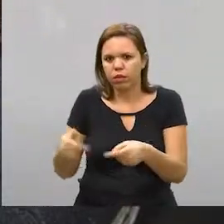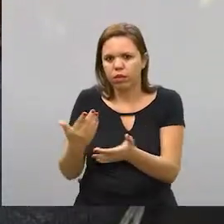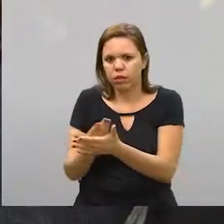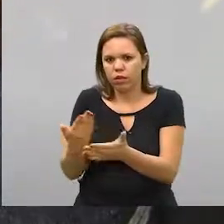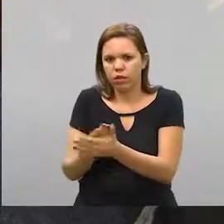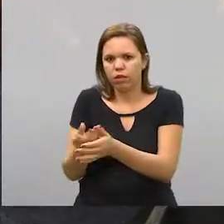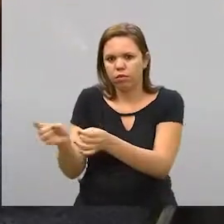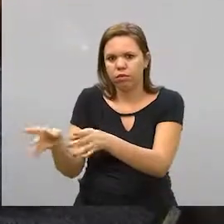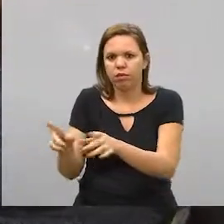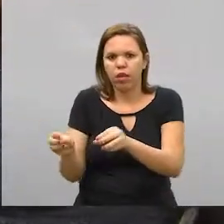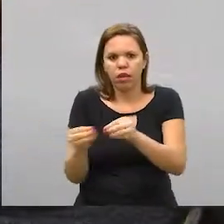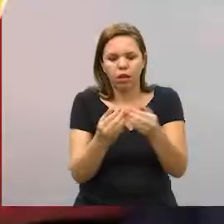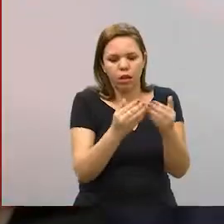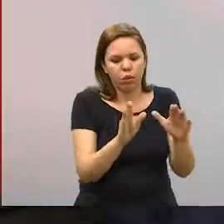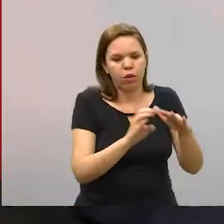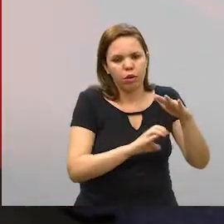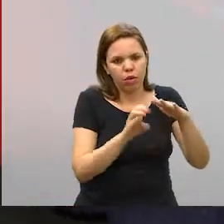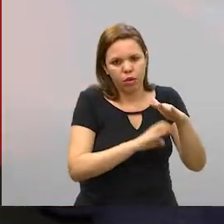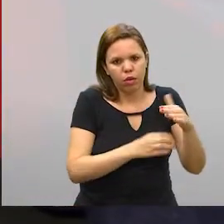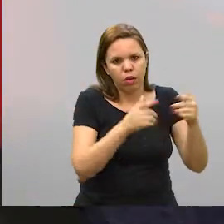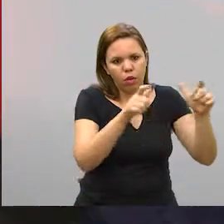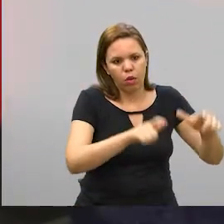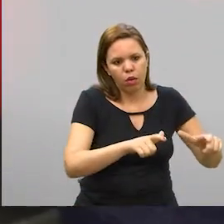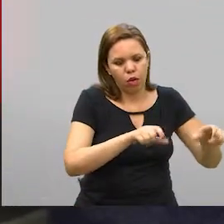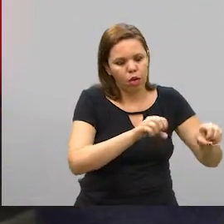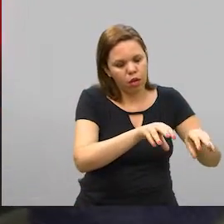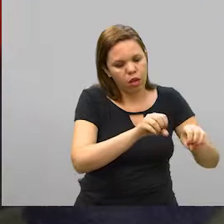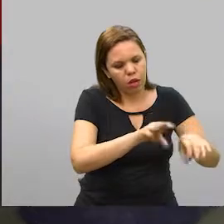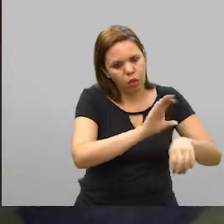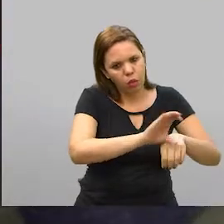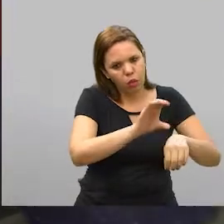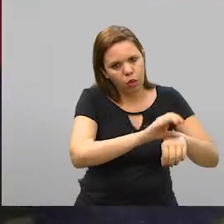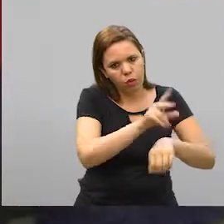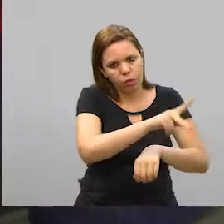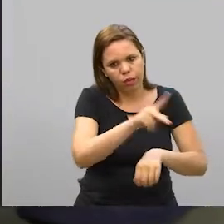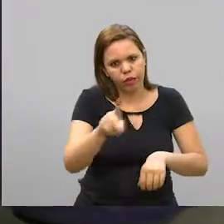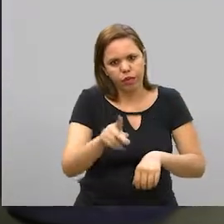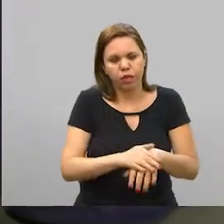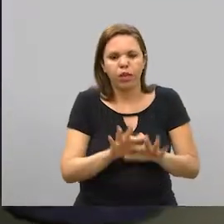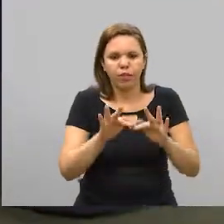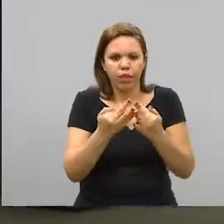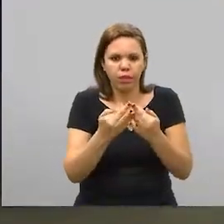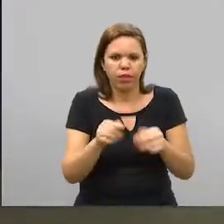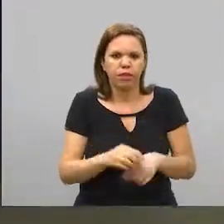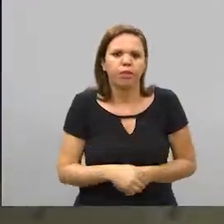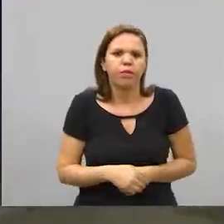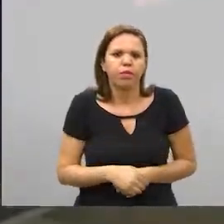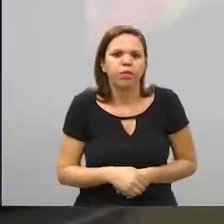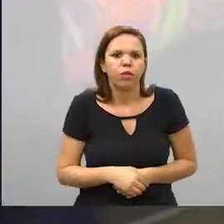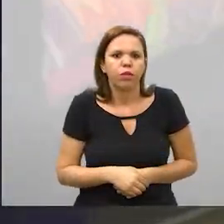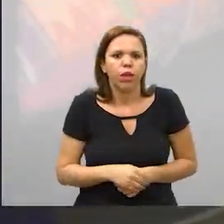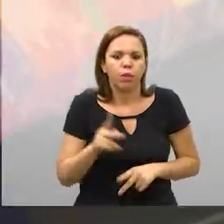de aula e abriram uma empresa que oferece espaço de formação para professores e pais, onde o